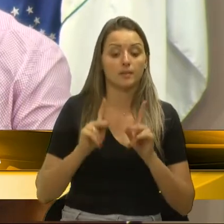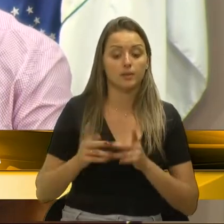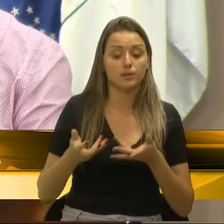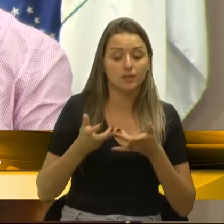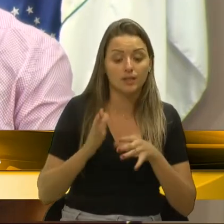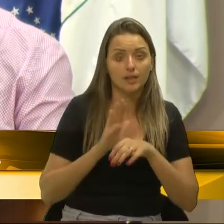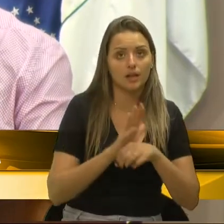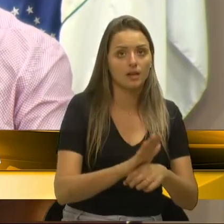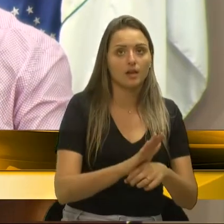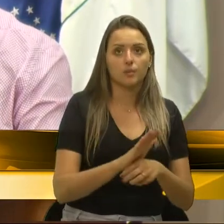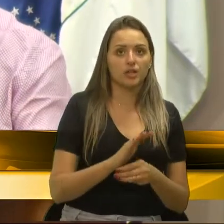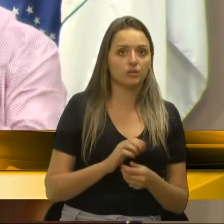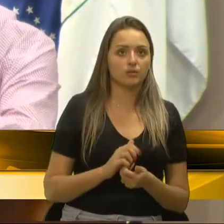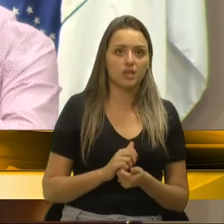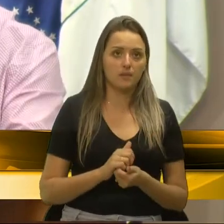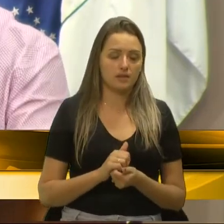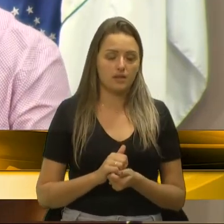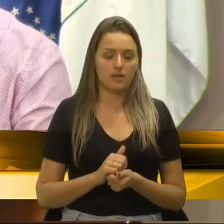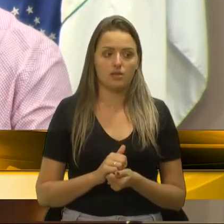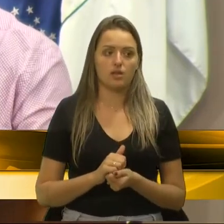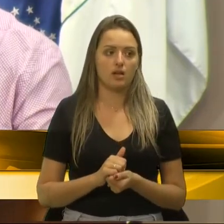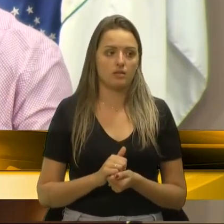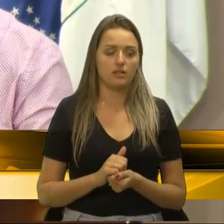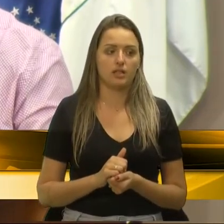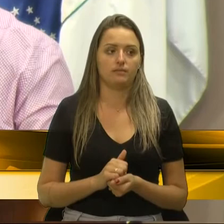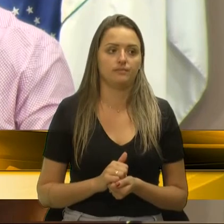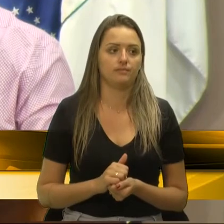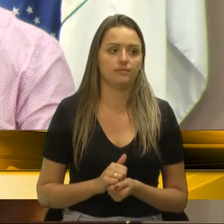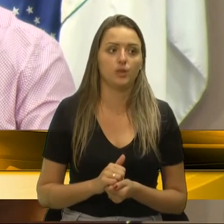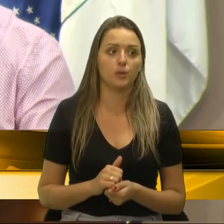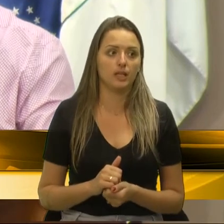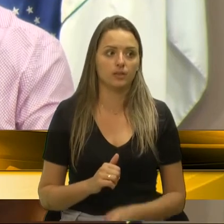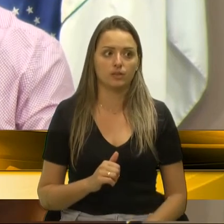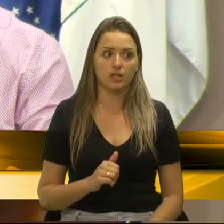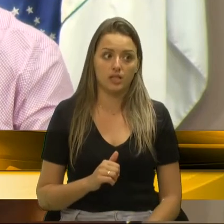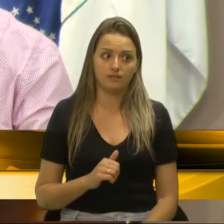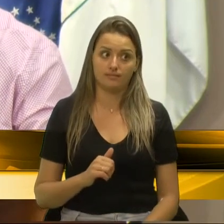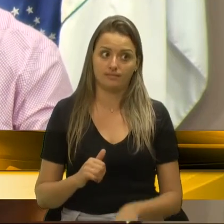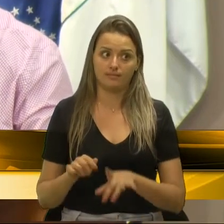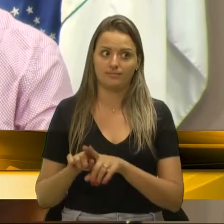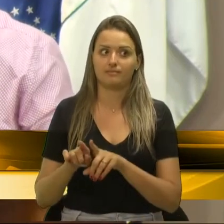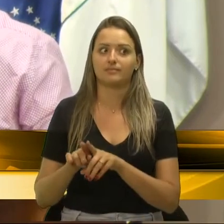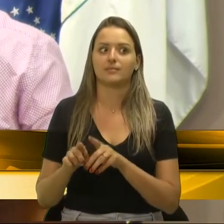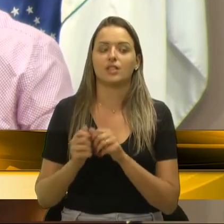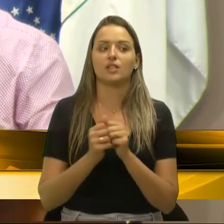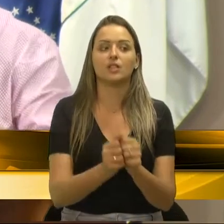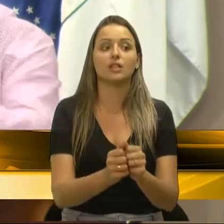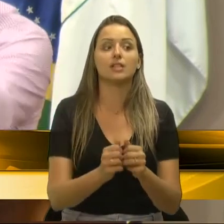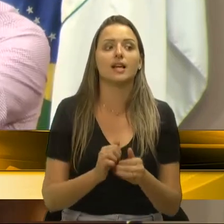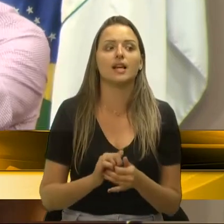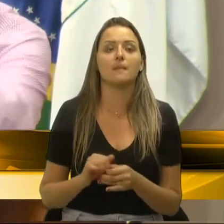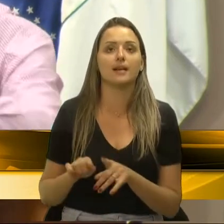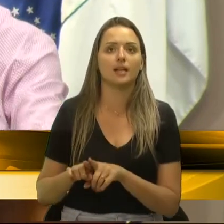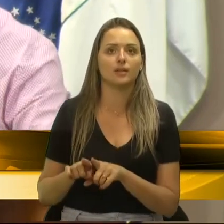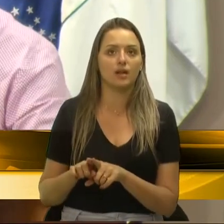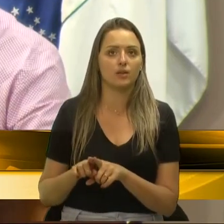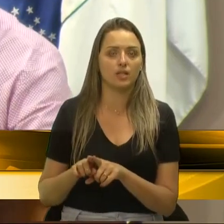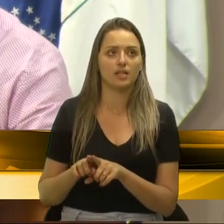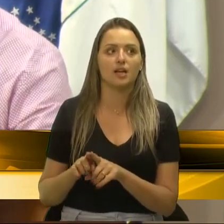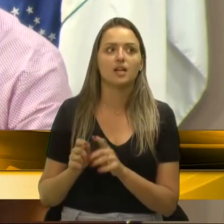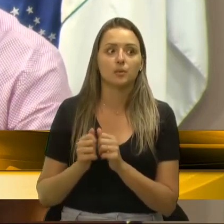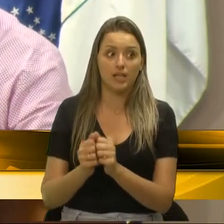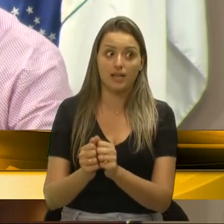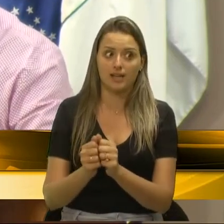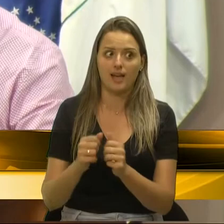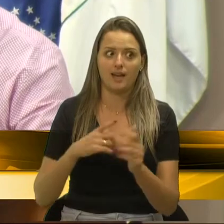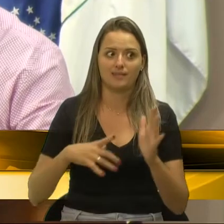ajudar. E eu acho, sim, que com esse projeto talvez mexe com o assunto do